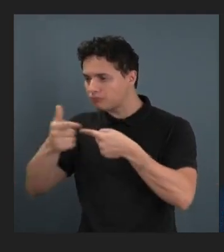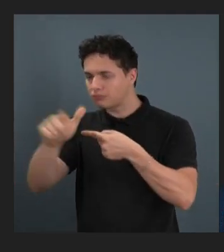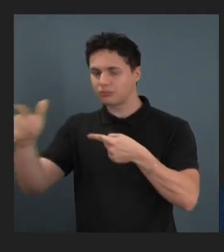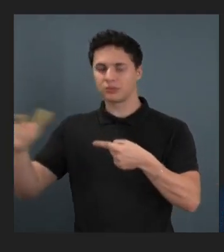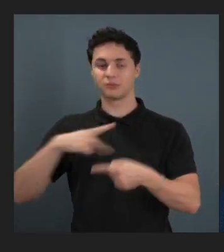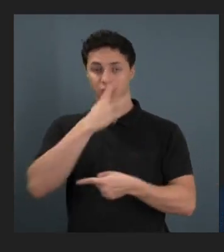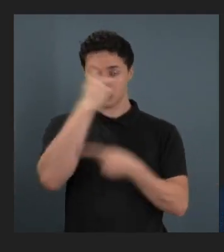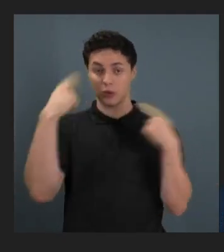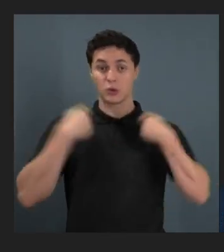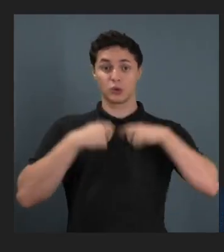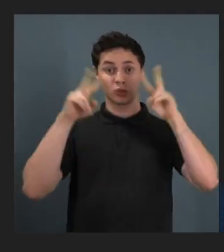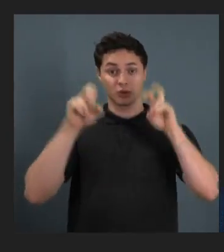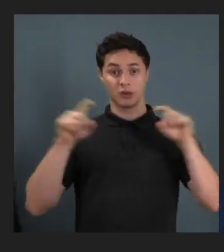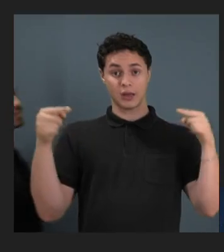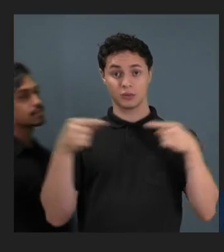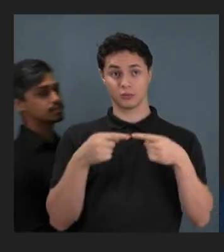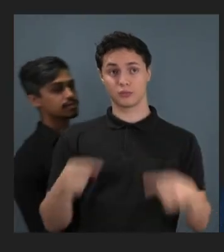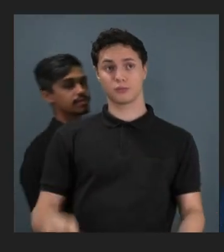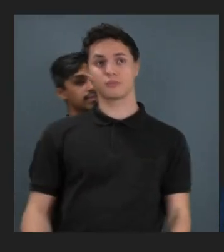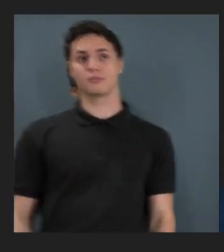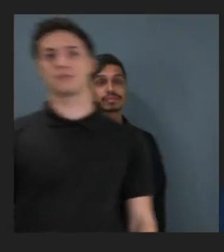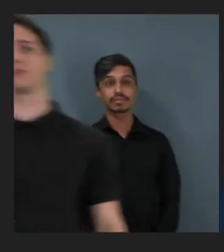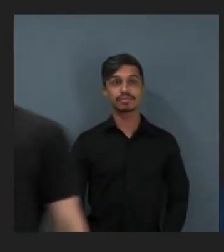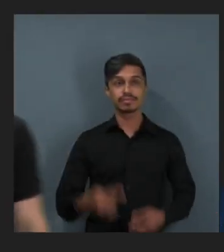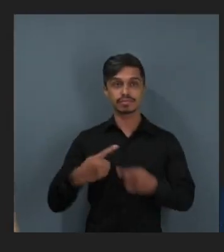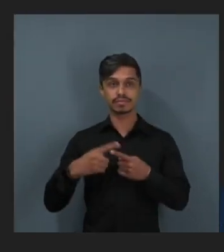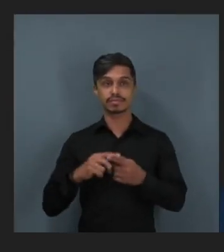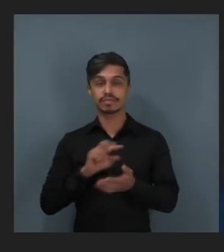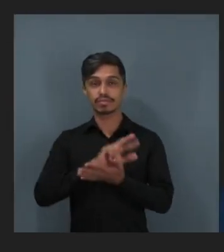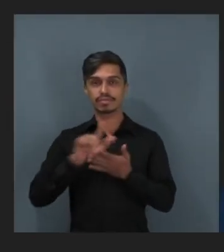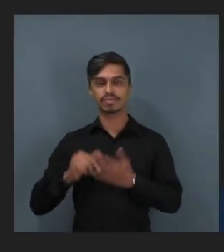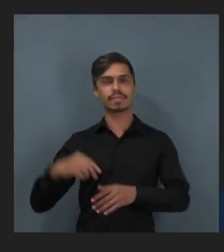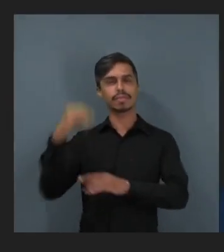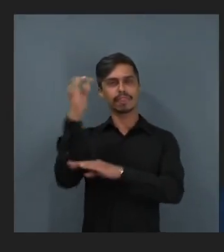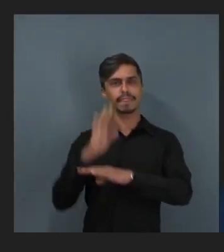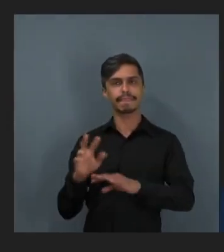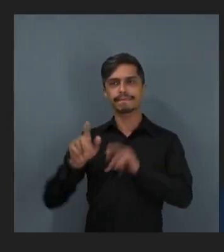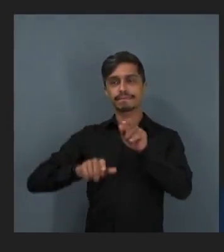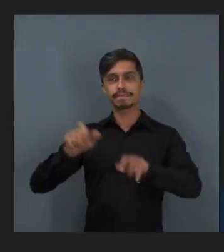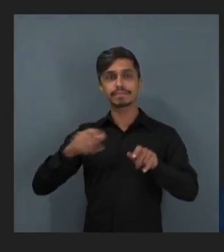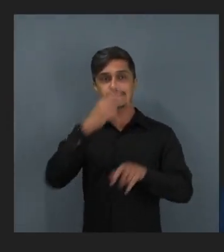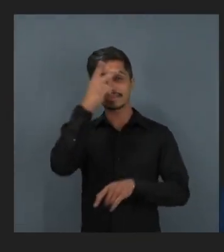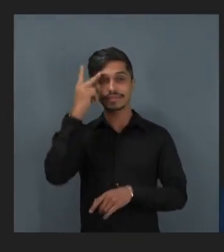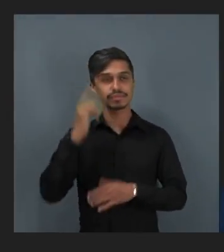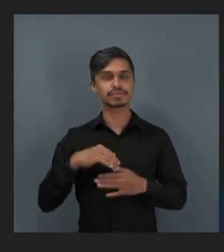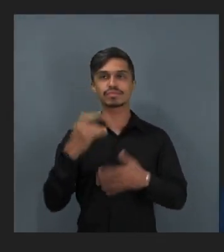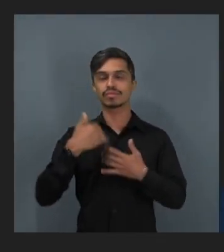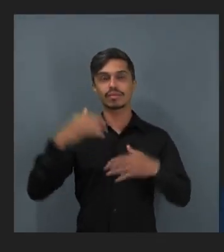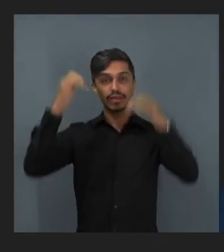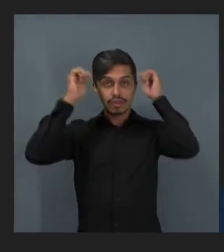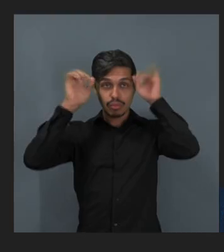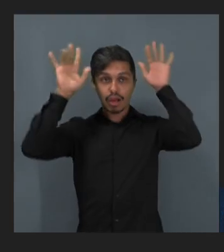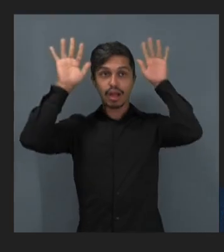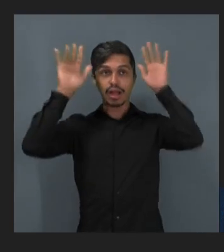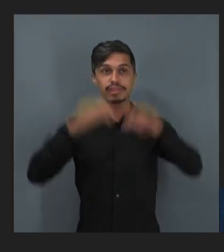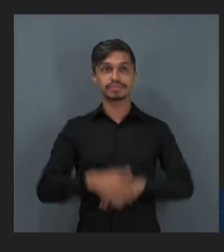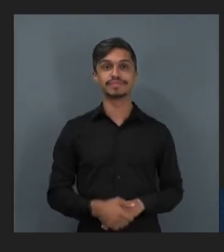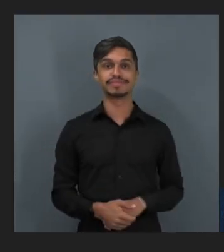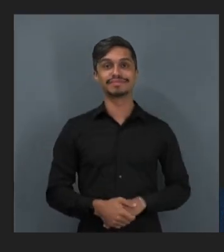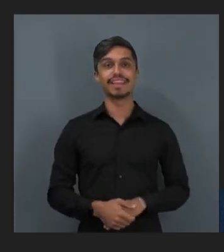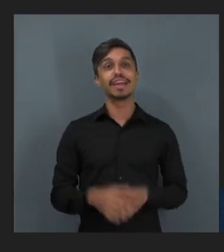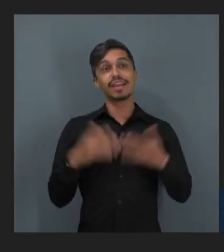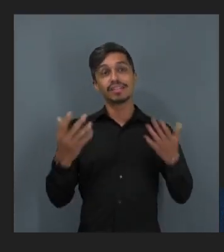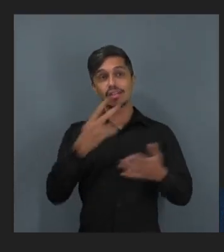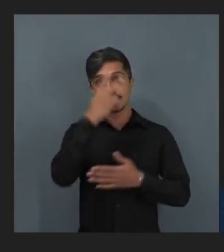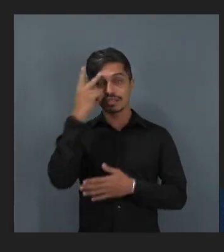relação a esse assunto que deixa o brasileiro, o cidadão de bem, de cabelo em pé. Mas, senhor presidente,